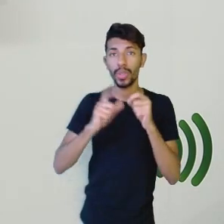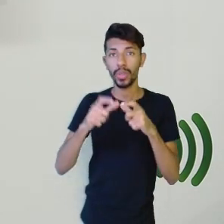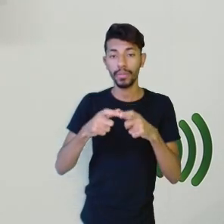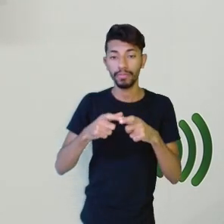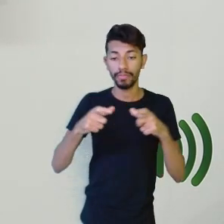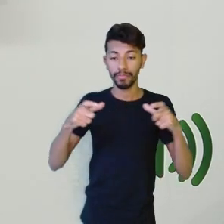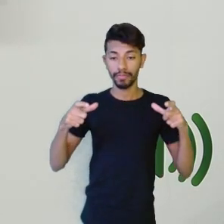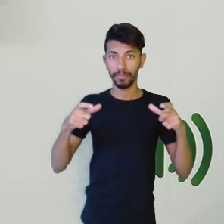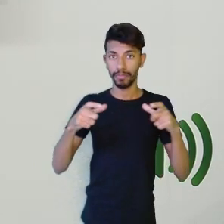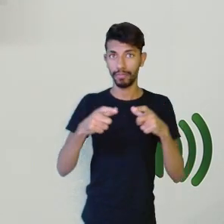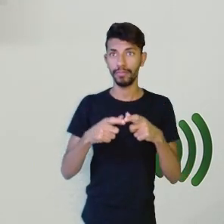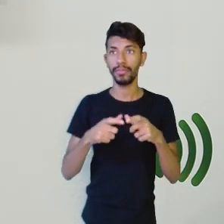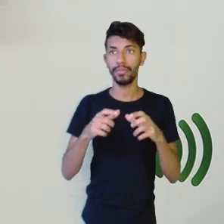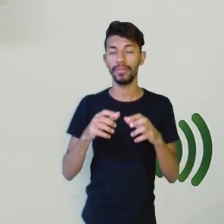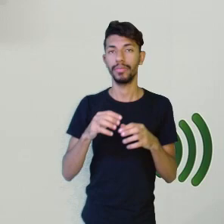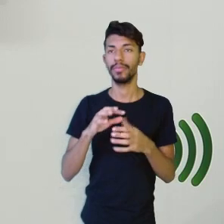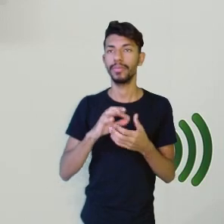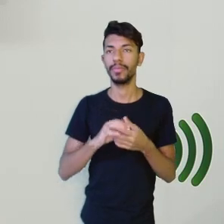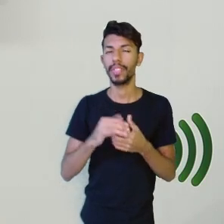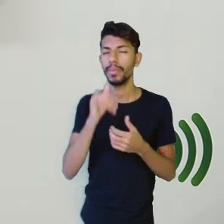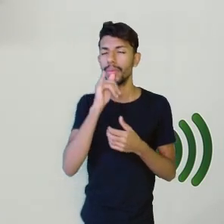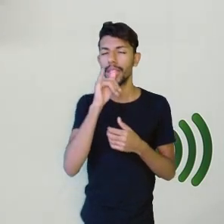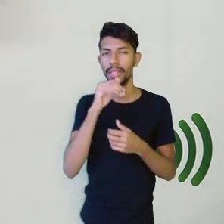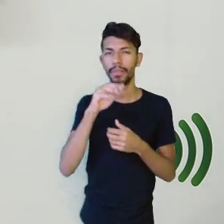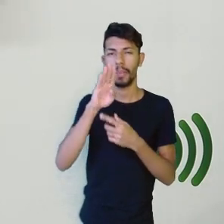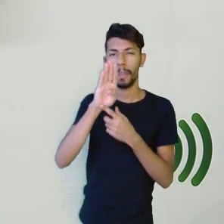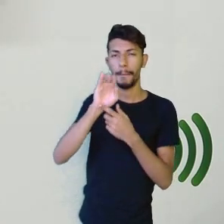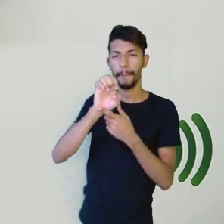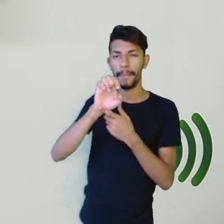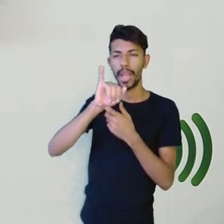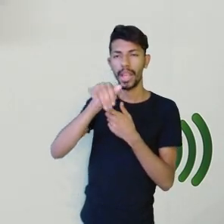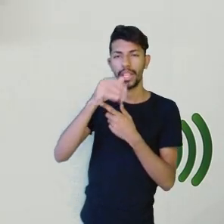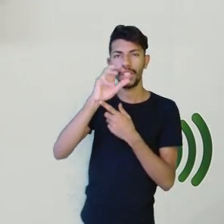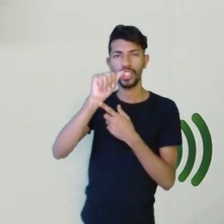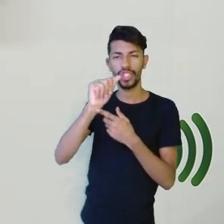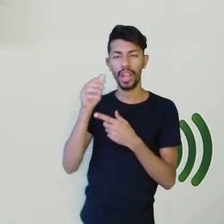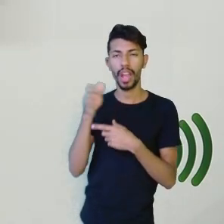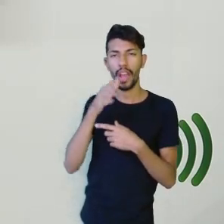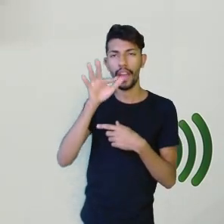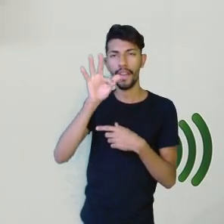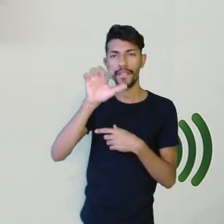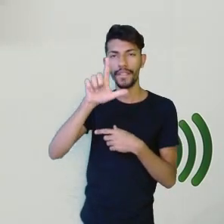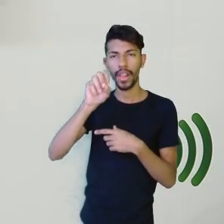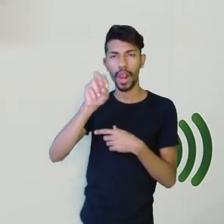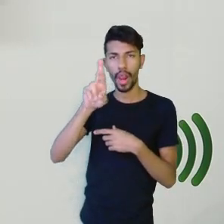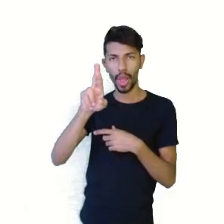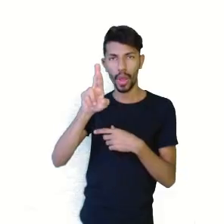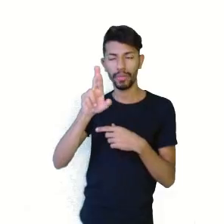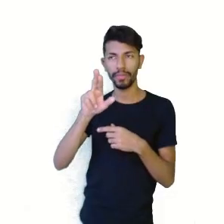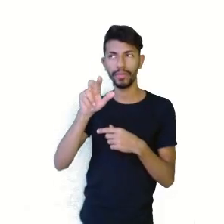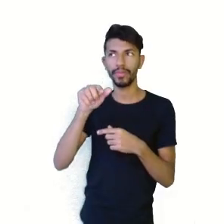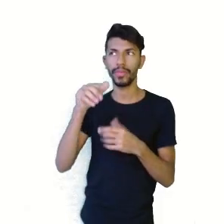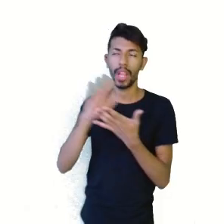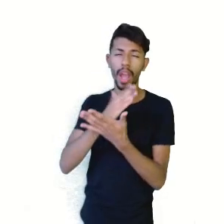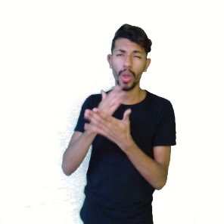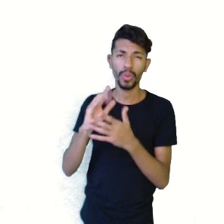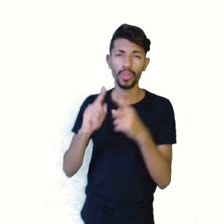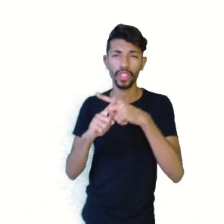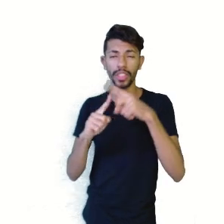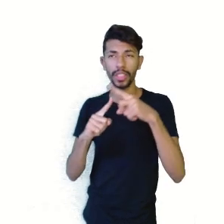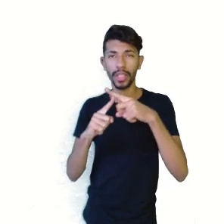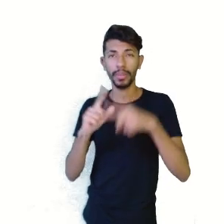né? Por exemplo, um beija-flor, algumas espécies de beija-flor, elas podem chegar a